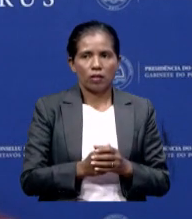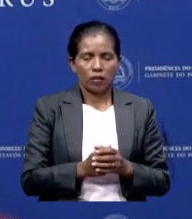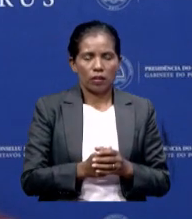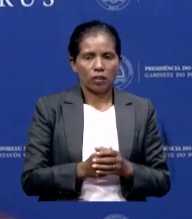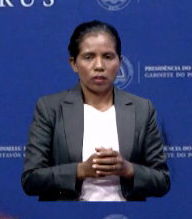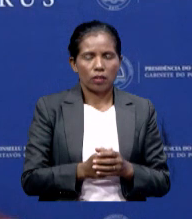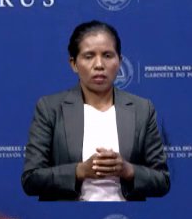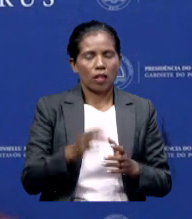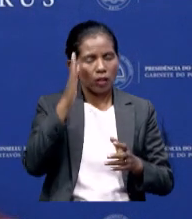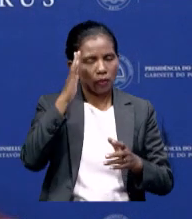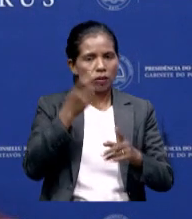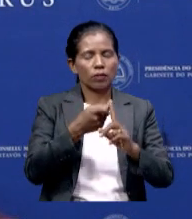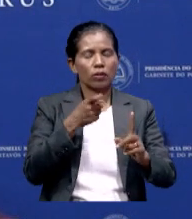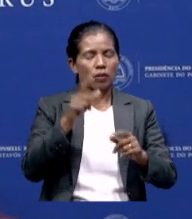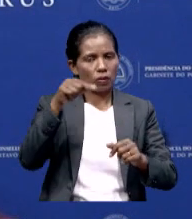nem, a tu atribui